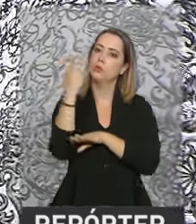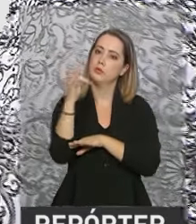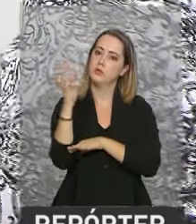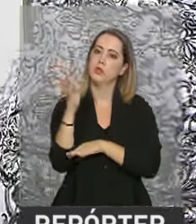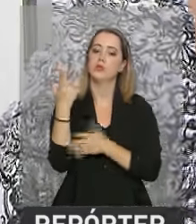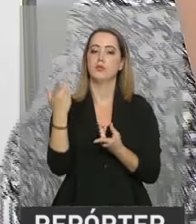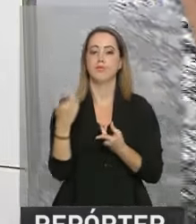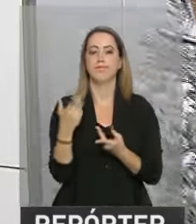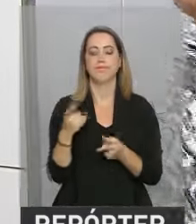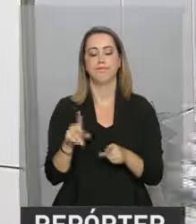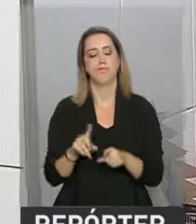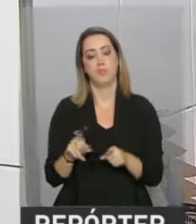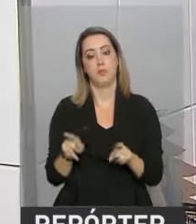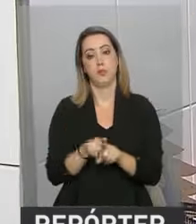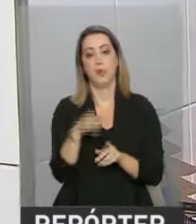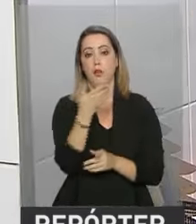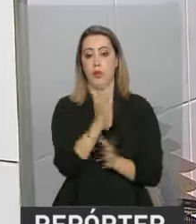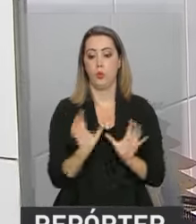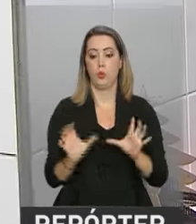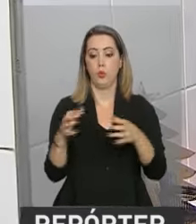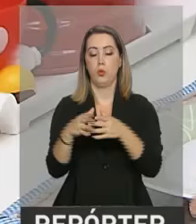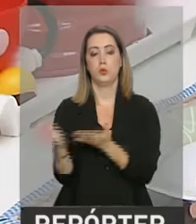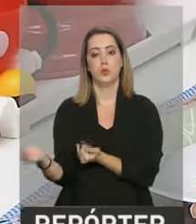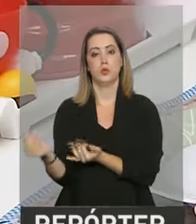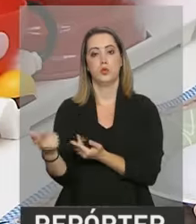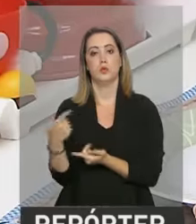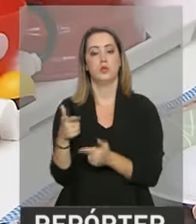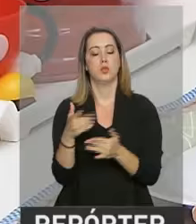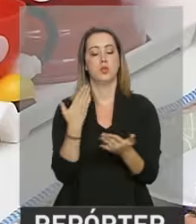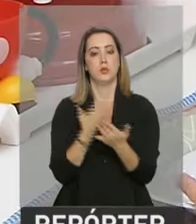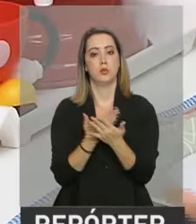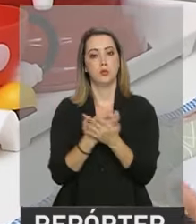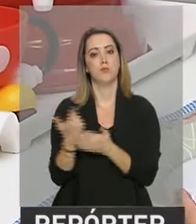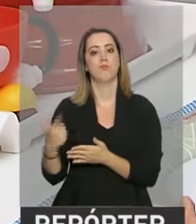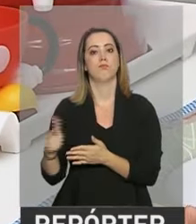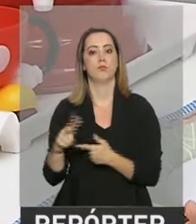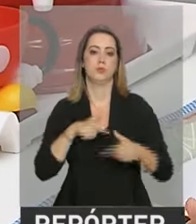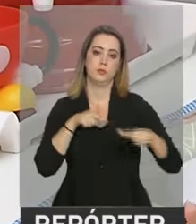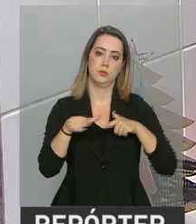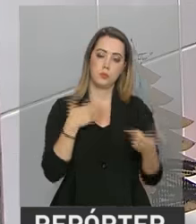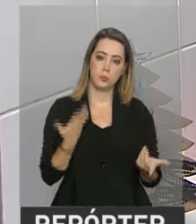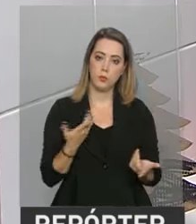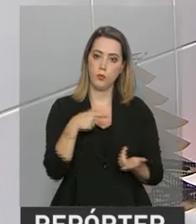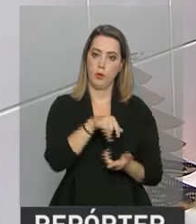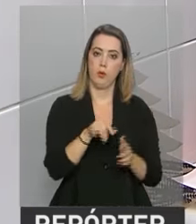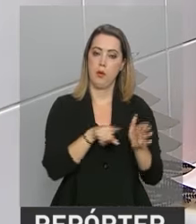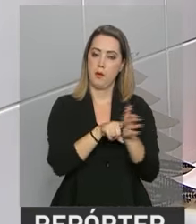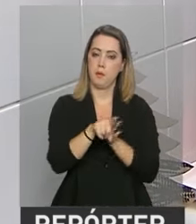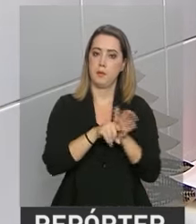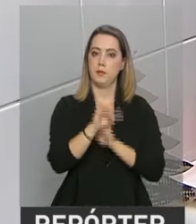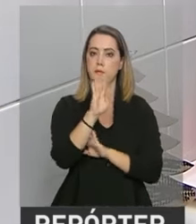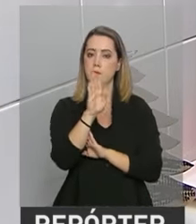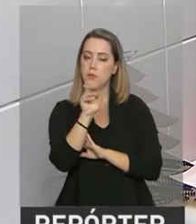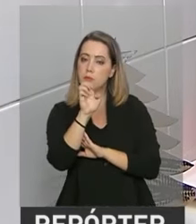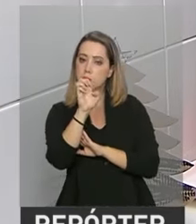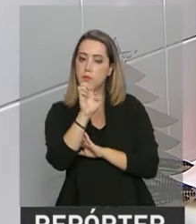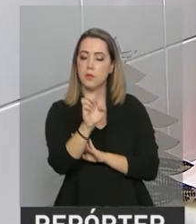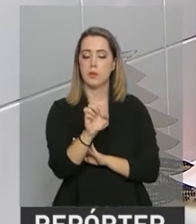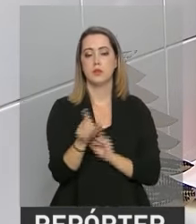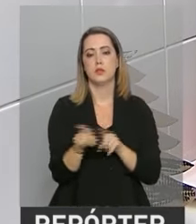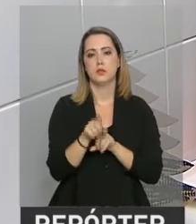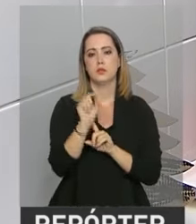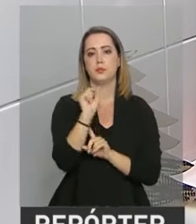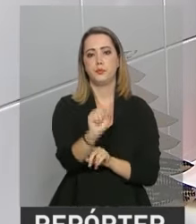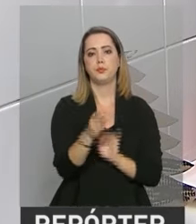grupo de jovens que não estudam nem trabalham. Um levantamento feito pelo IBGE, o Instituto Brasileiro de Geografia